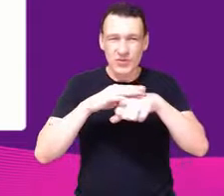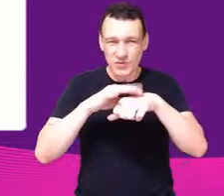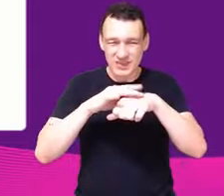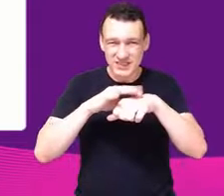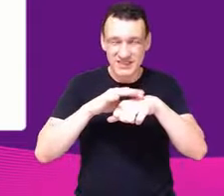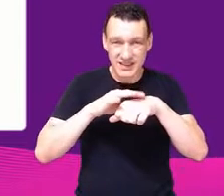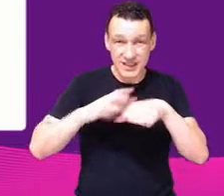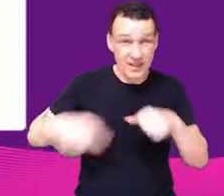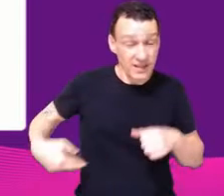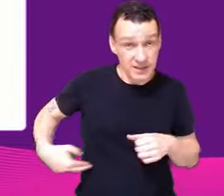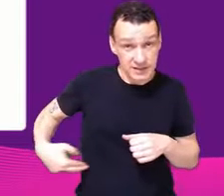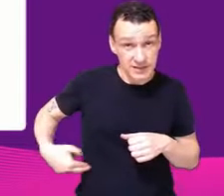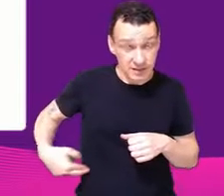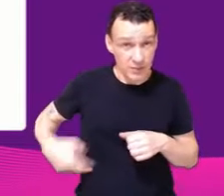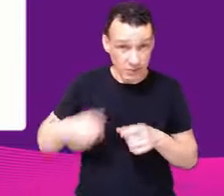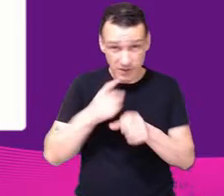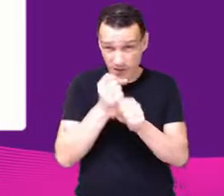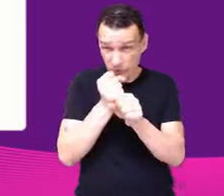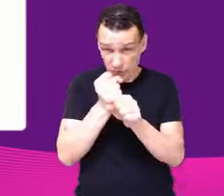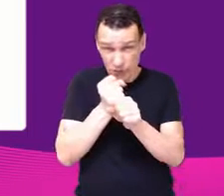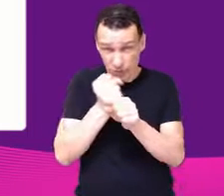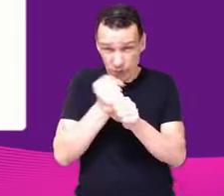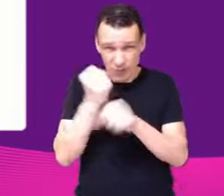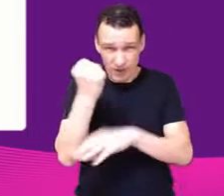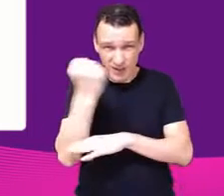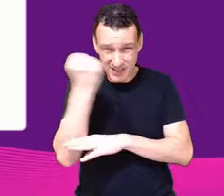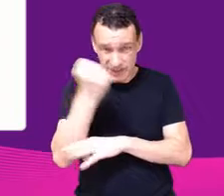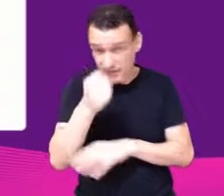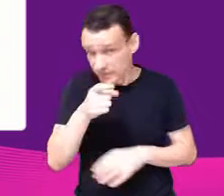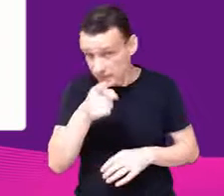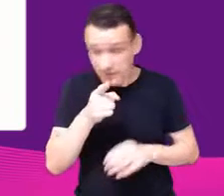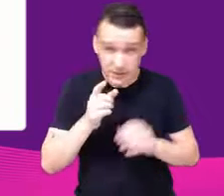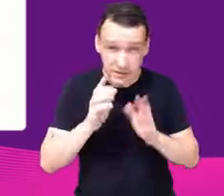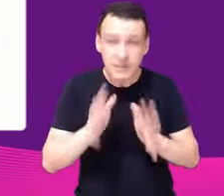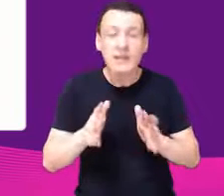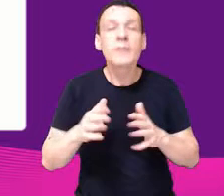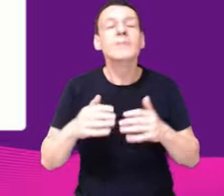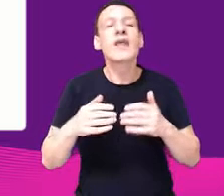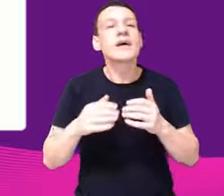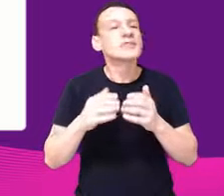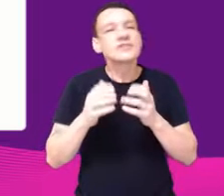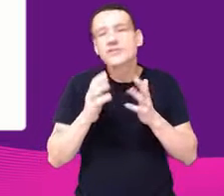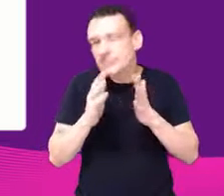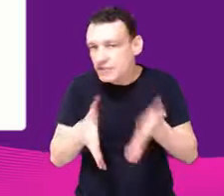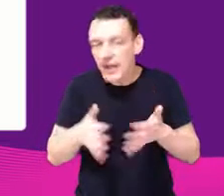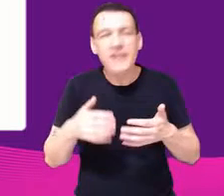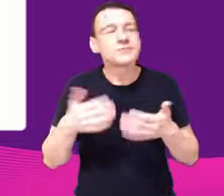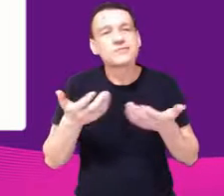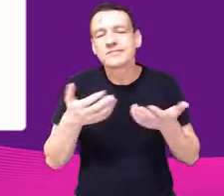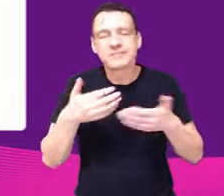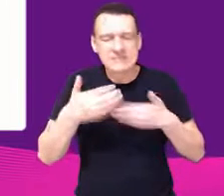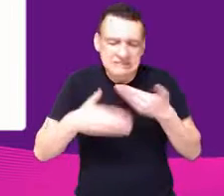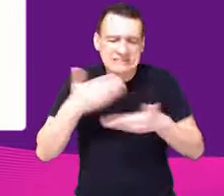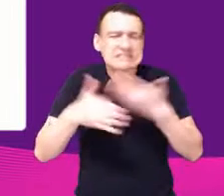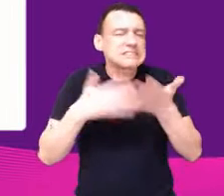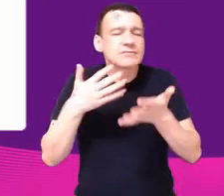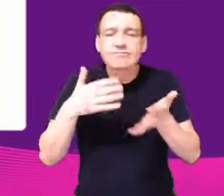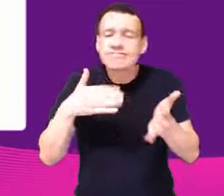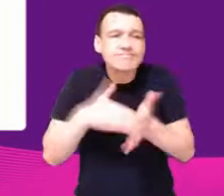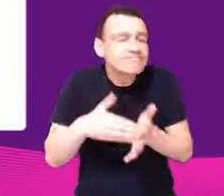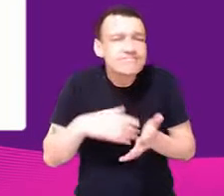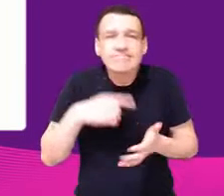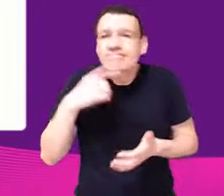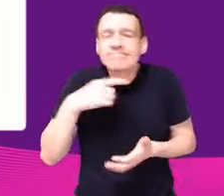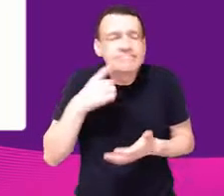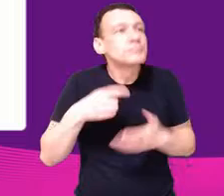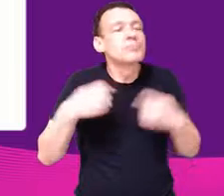e inicia um tratamento de reposição de função renal, seja com transplante ou com diálise, e que é